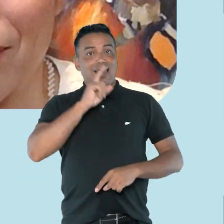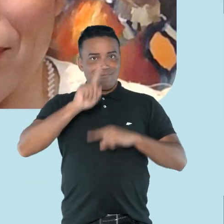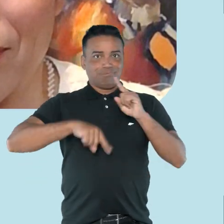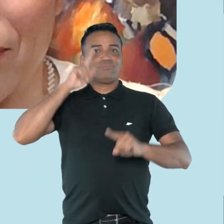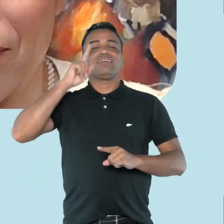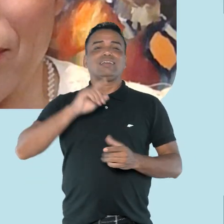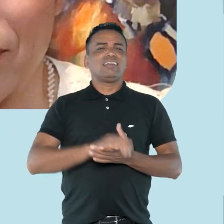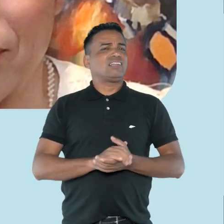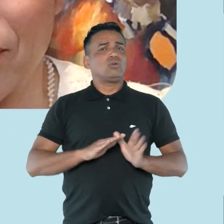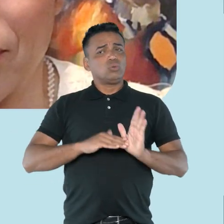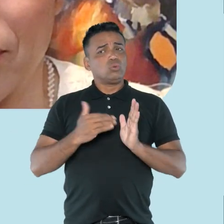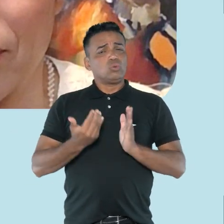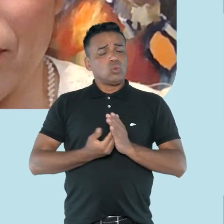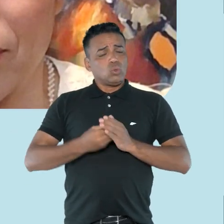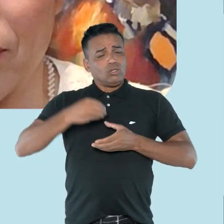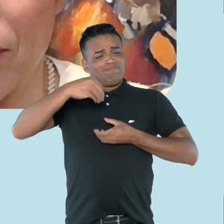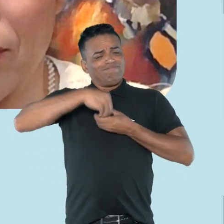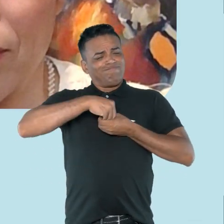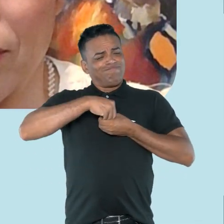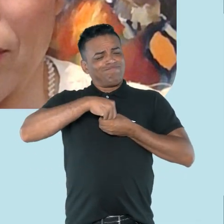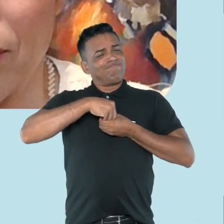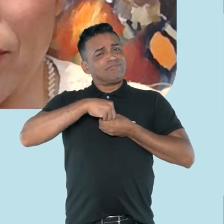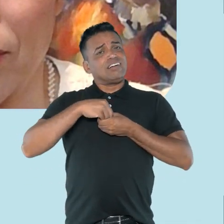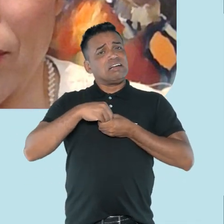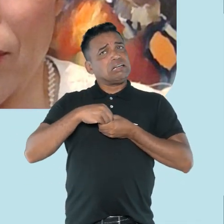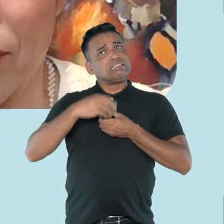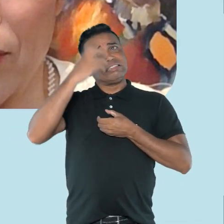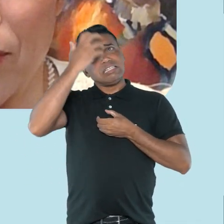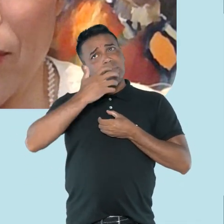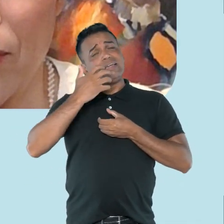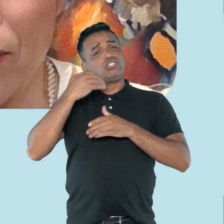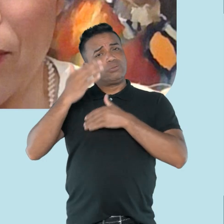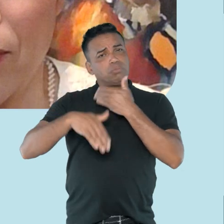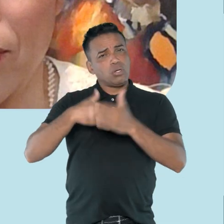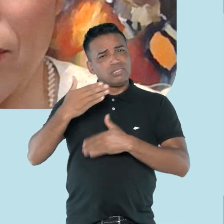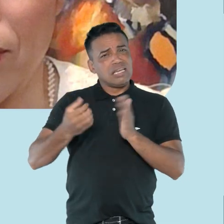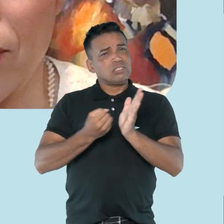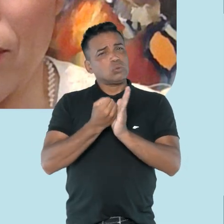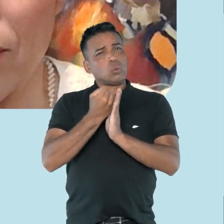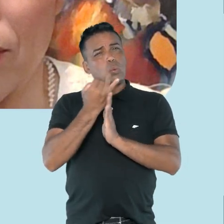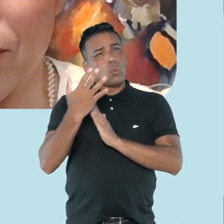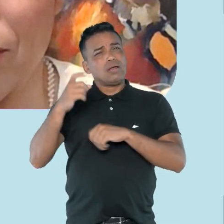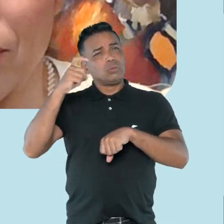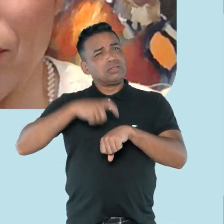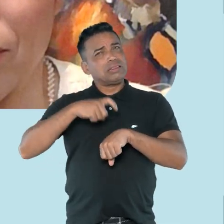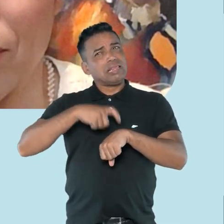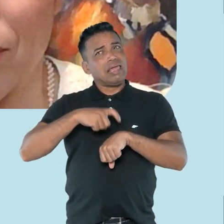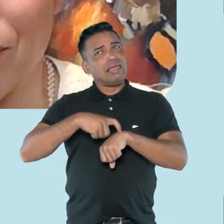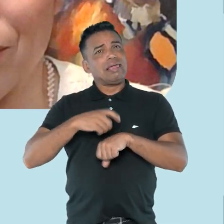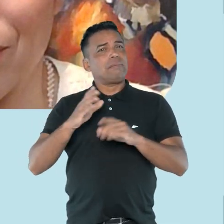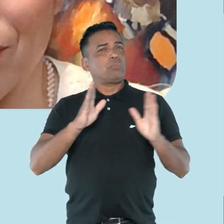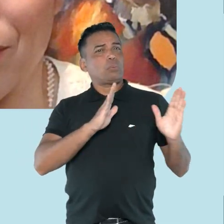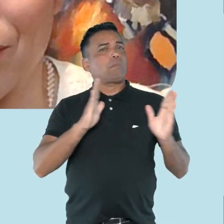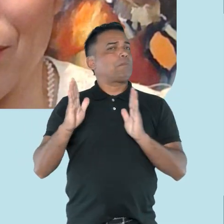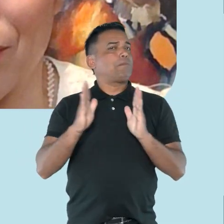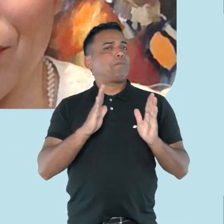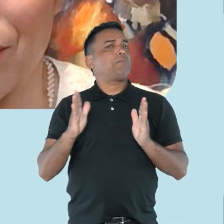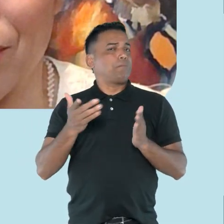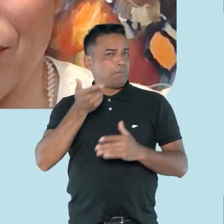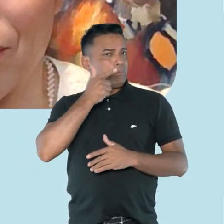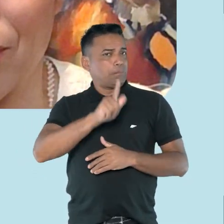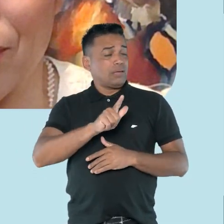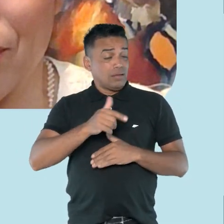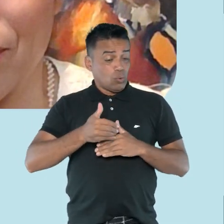Isso tudo que é tão visceral, certamente nesse processo, eu não sei exatamente quanto tempo, queria que você falasse um pouco para a gente